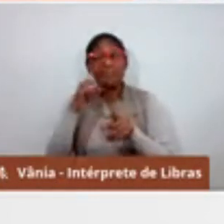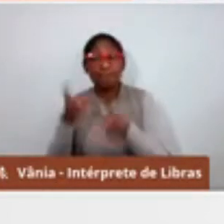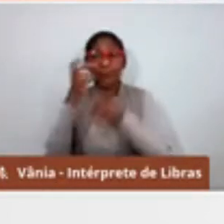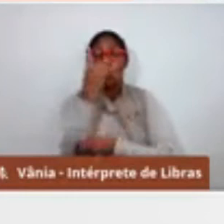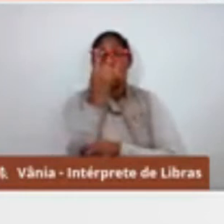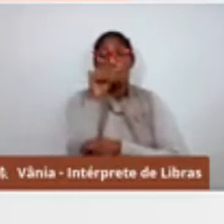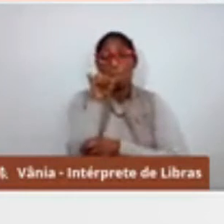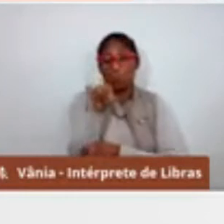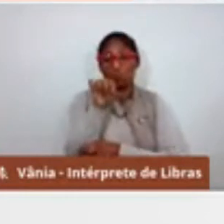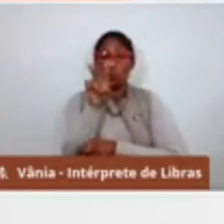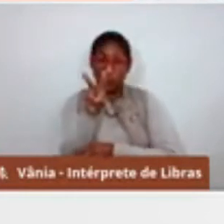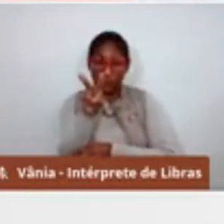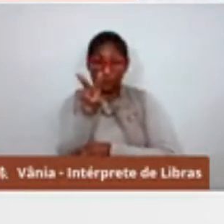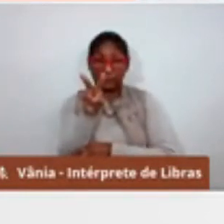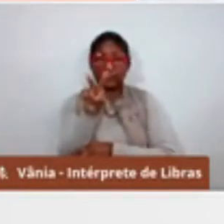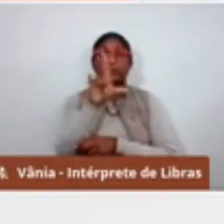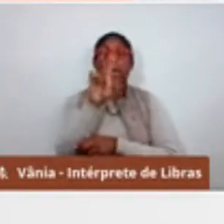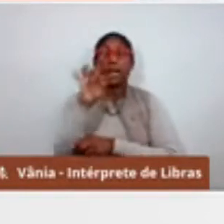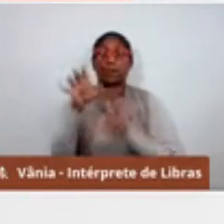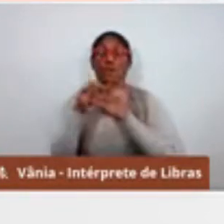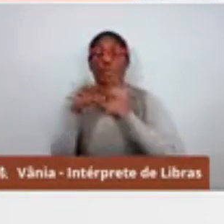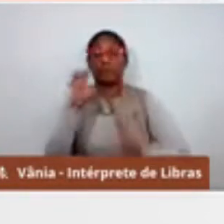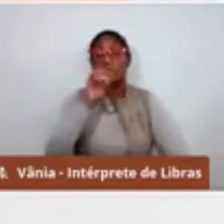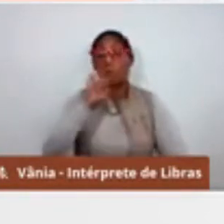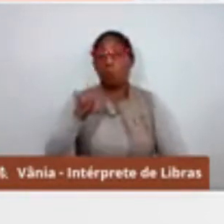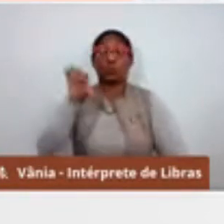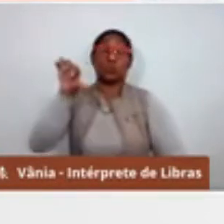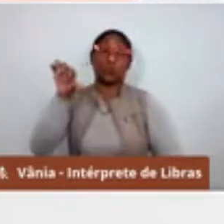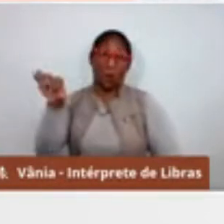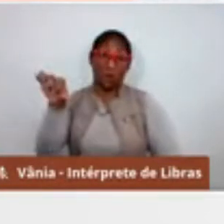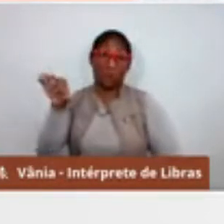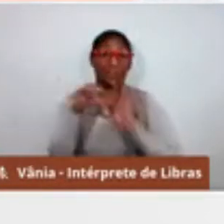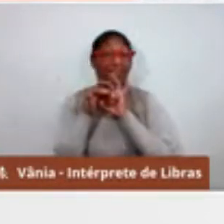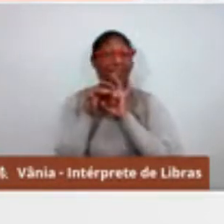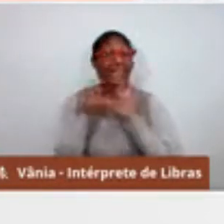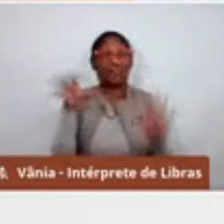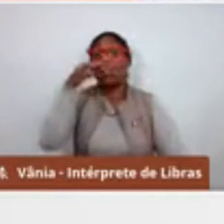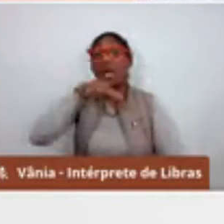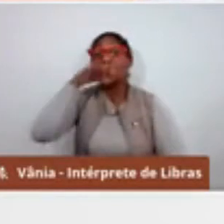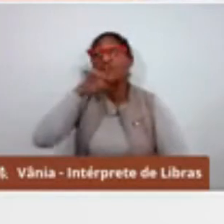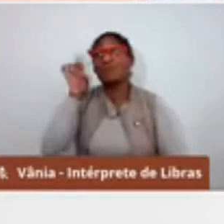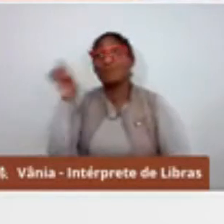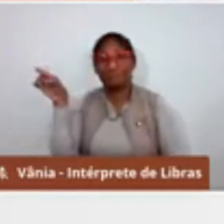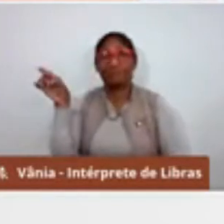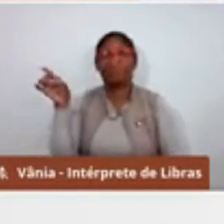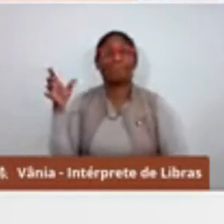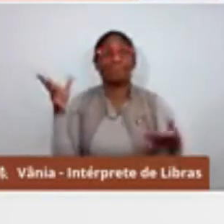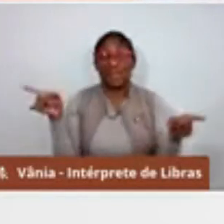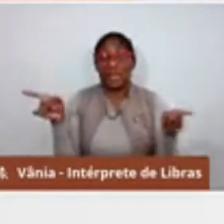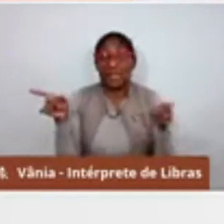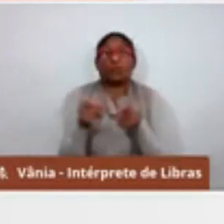1,2 leitos livres, são 0,9 leitos livres em Caxias do Sul, e na verdade até reduziu